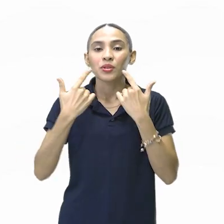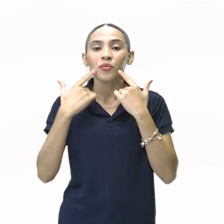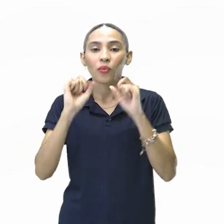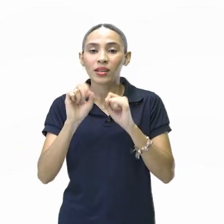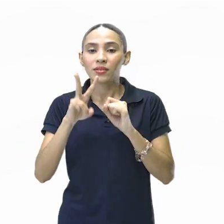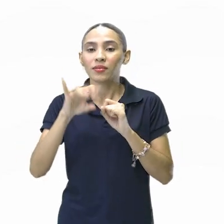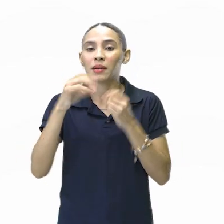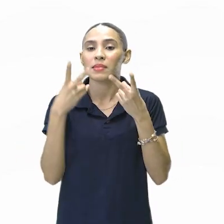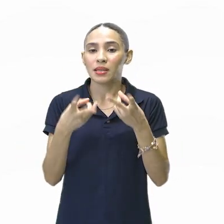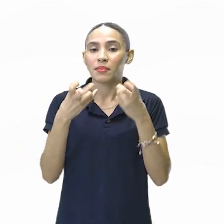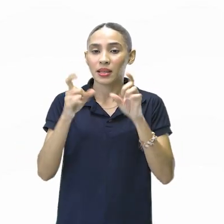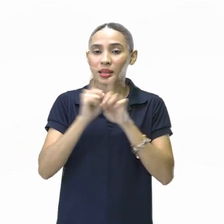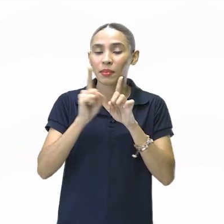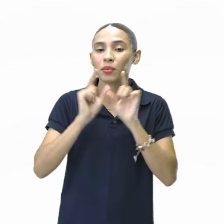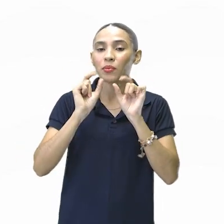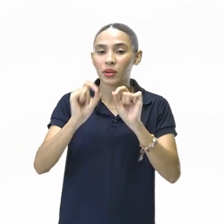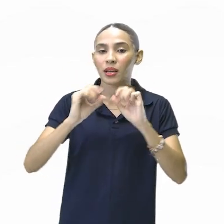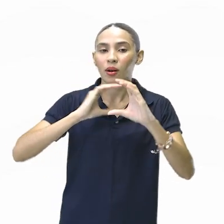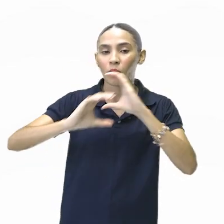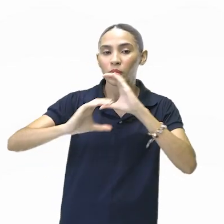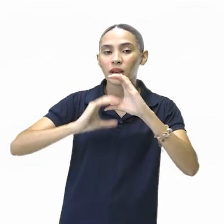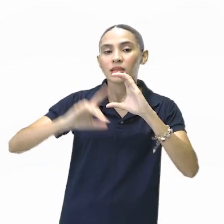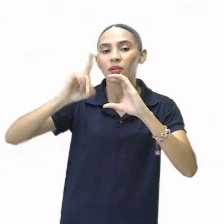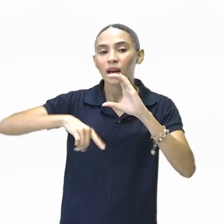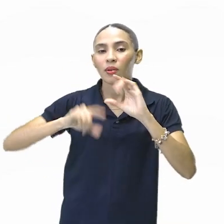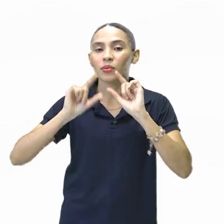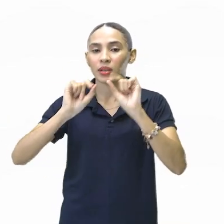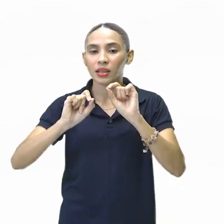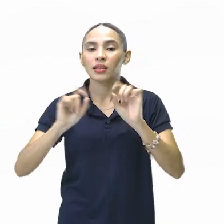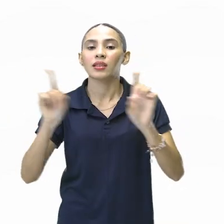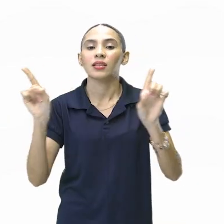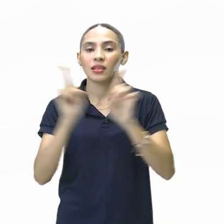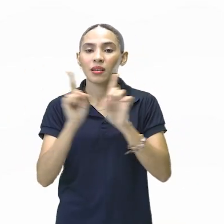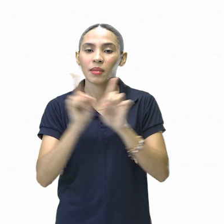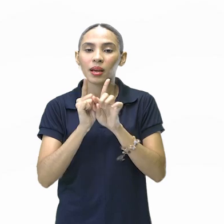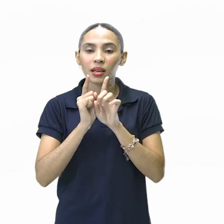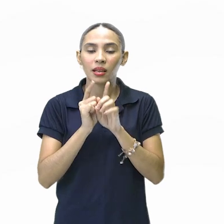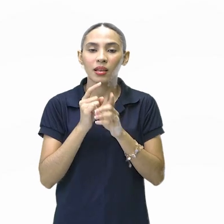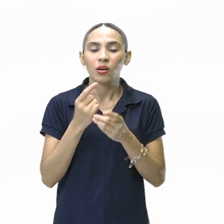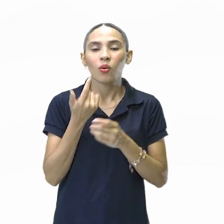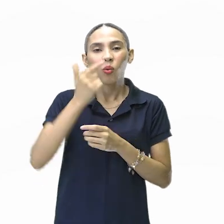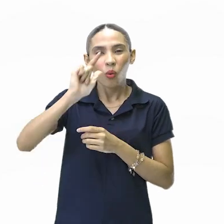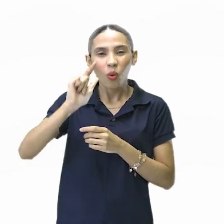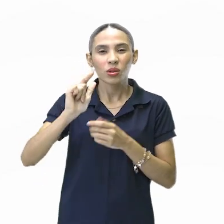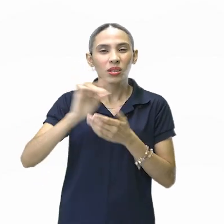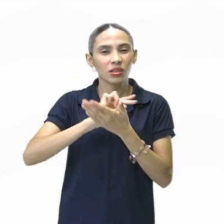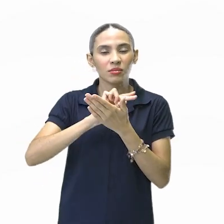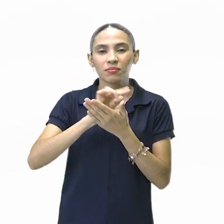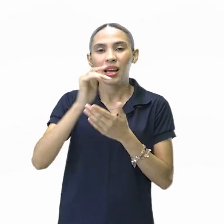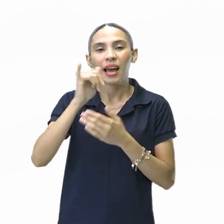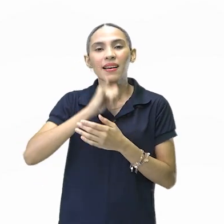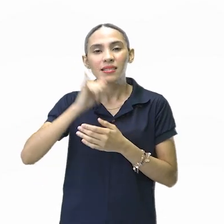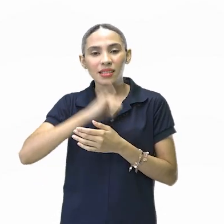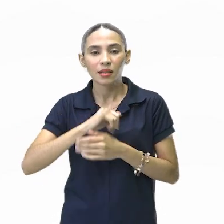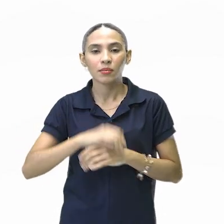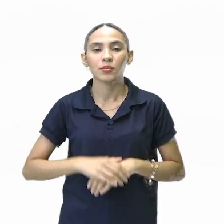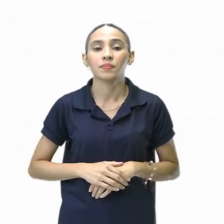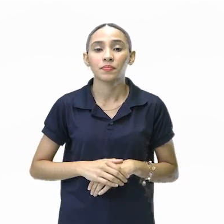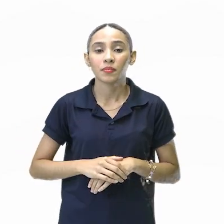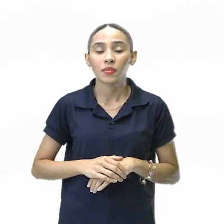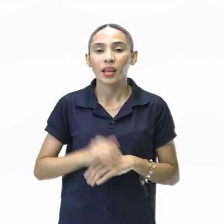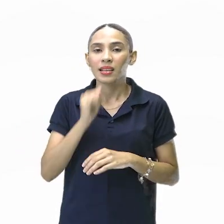nós vamos perceber que a comunicação, ela é feita também com outras coisas, como por exemplo,